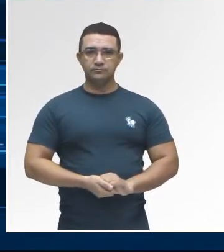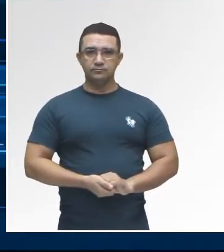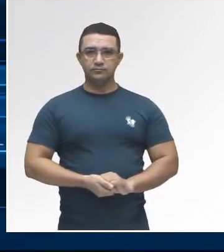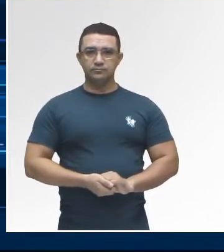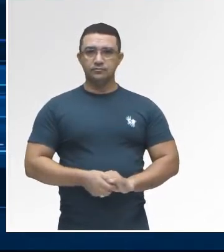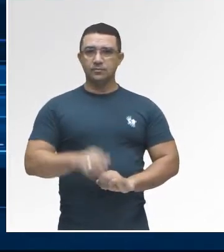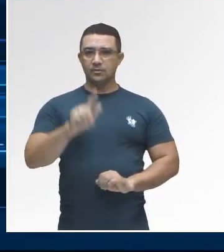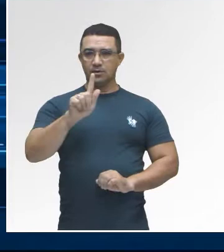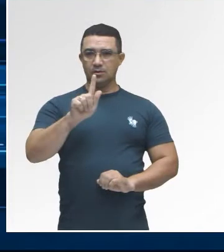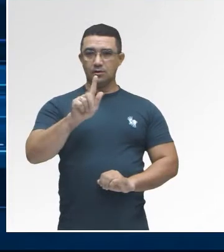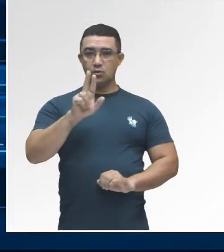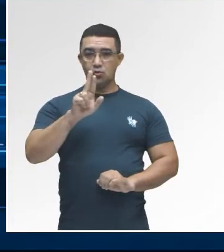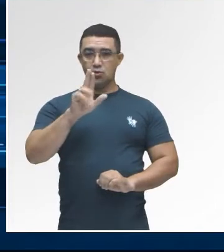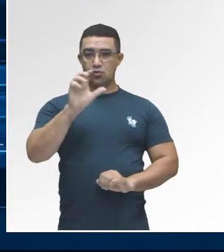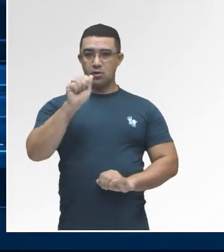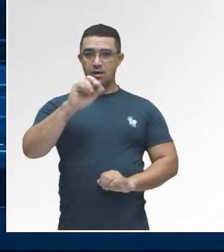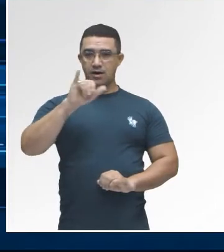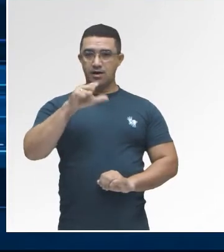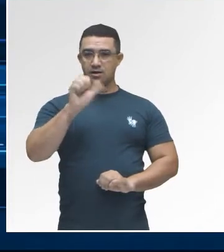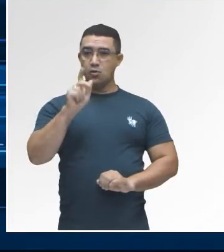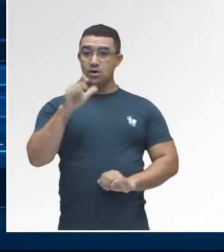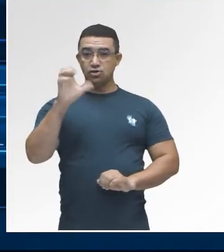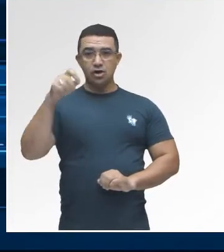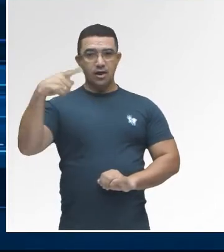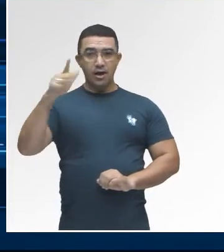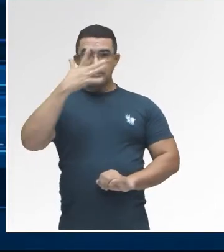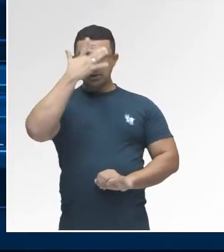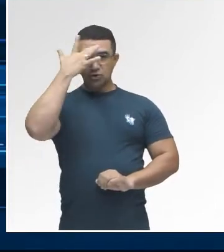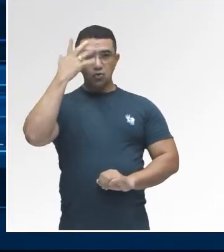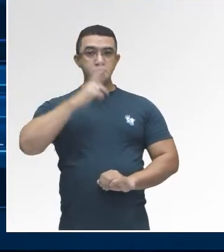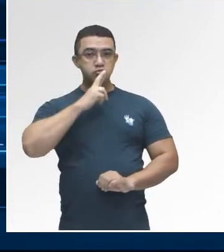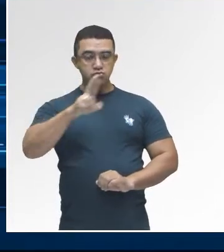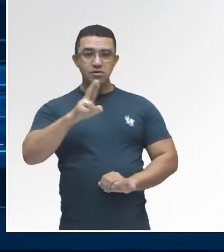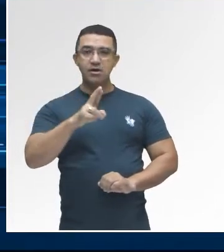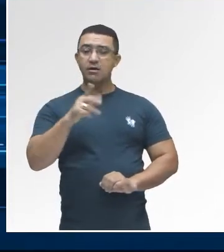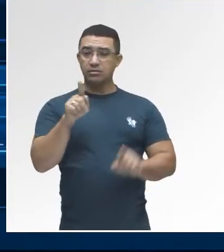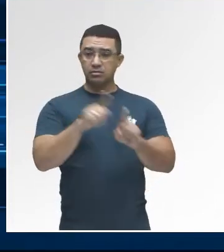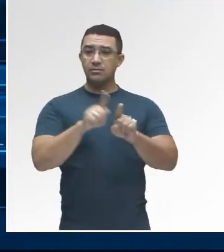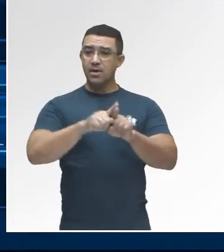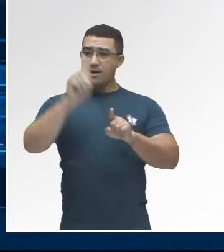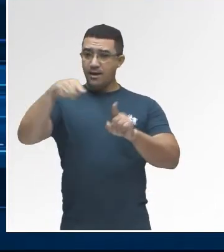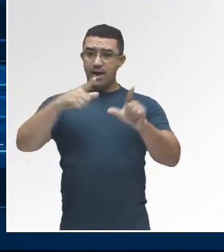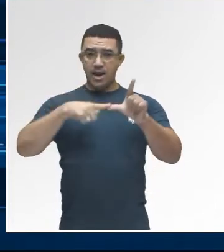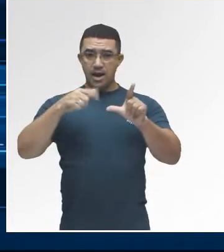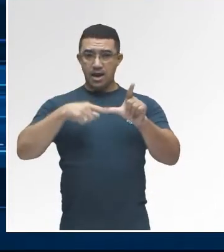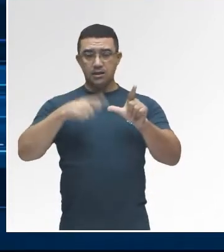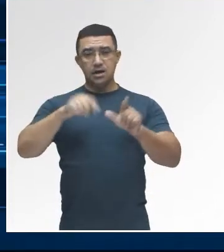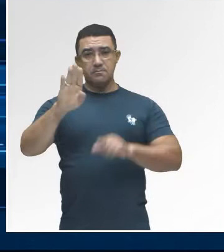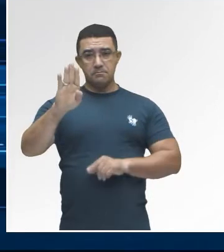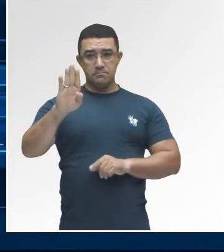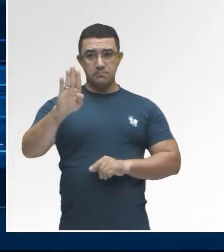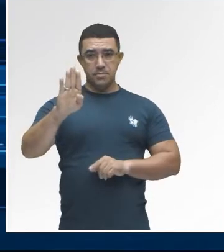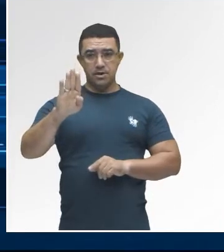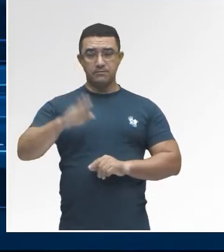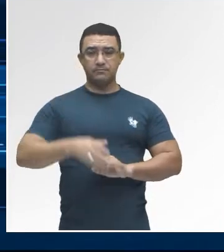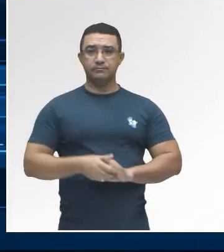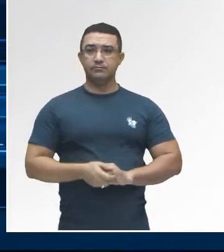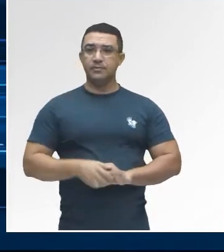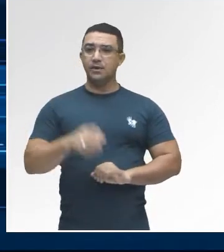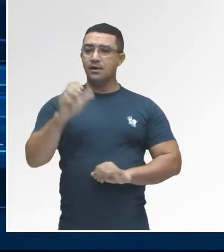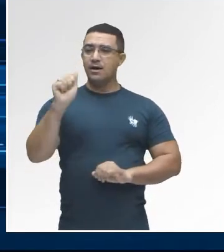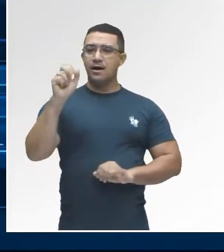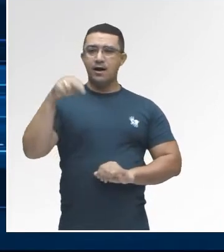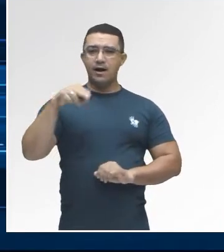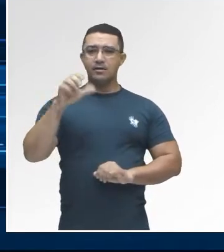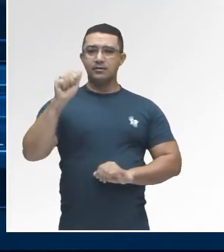Guajará F14, né? As turmas de Guajará estão em peso aí respondendo, dizendo que também é a letra B, né? A Anamã é F13